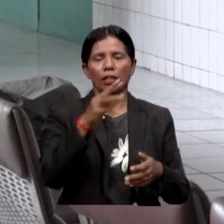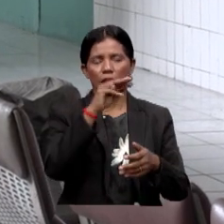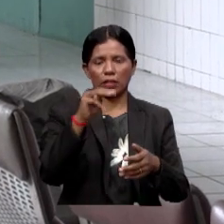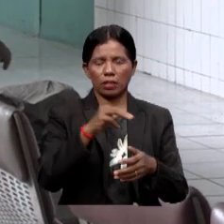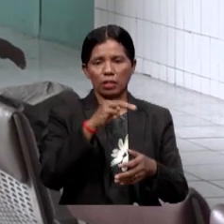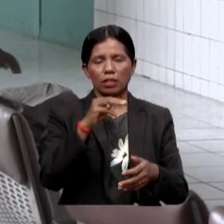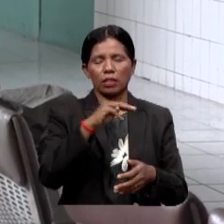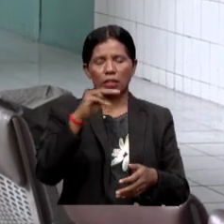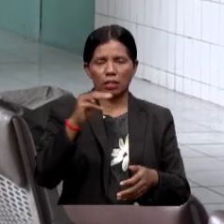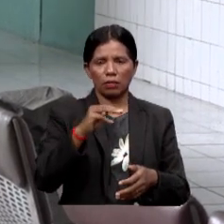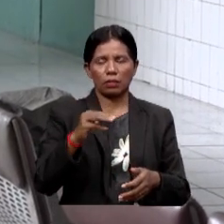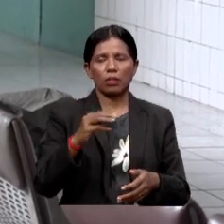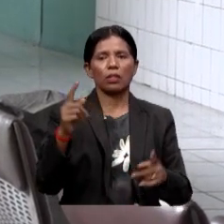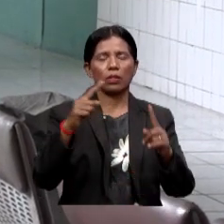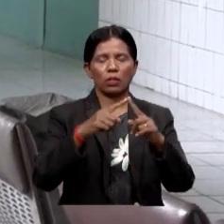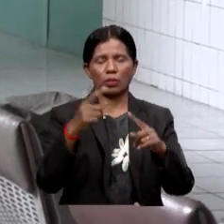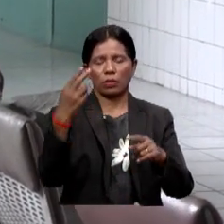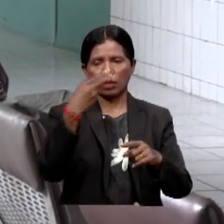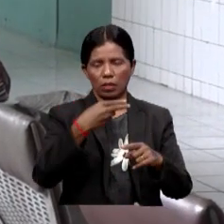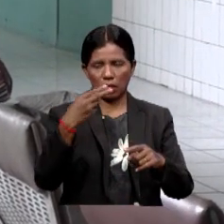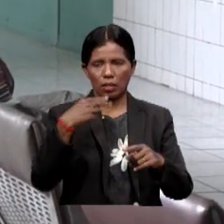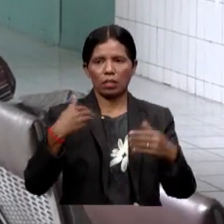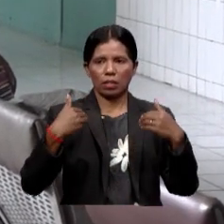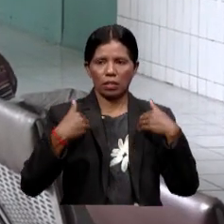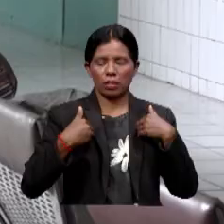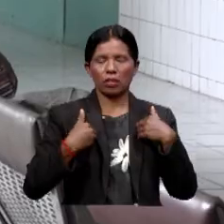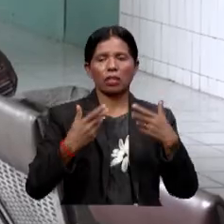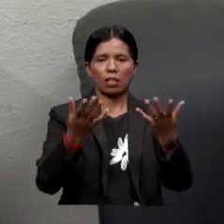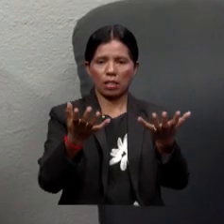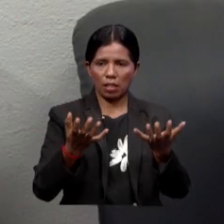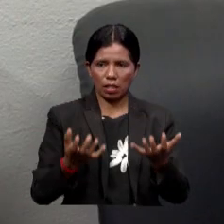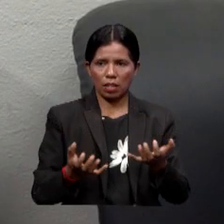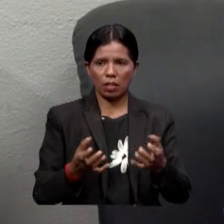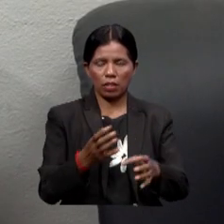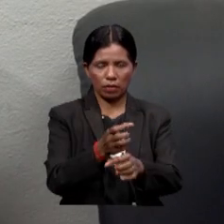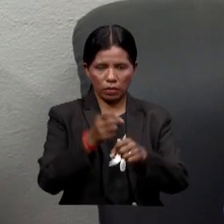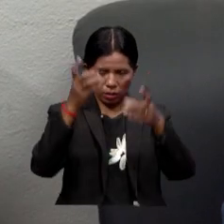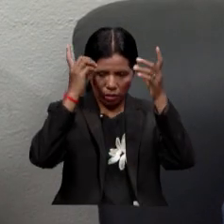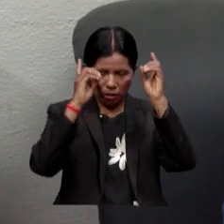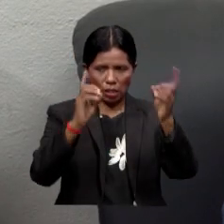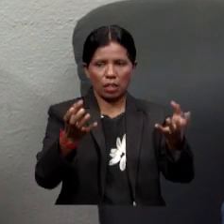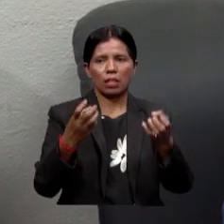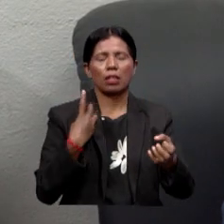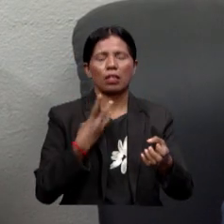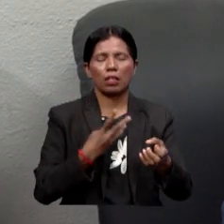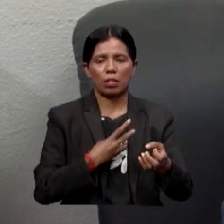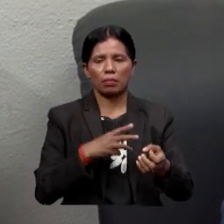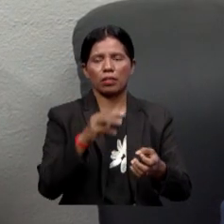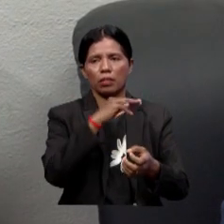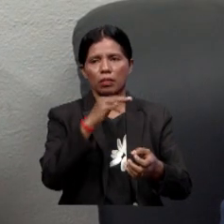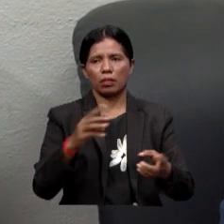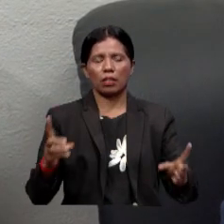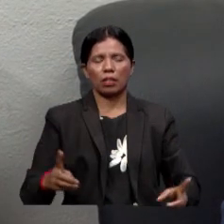operação. Se pai, né? Se minha cara de foto decisão de acar opera, minha segunda mais